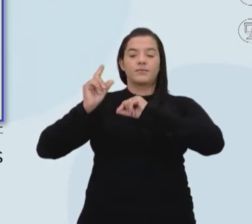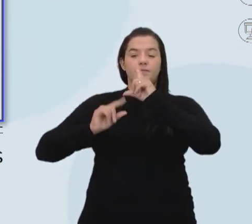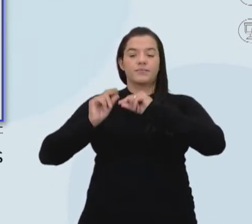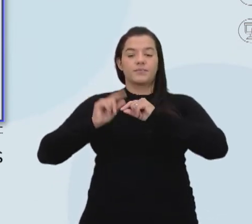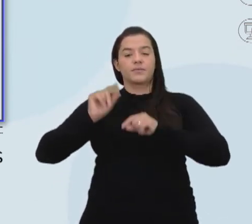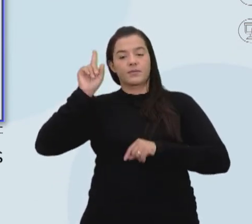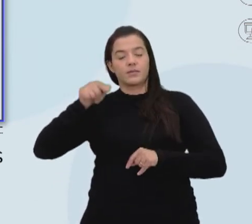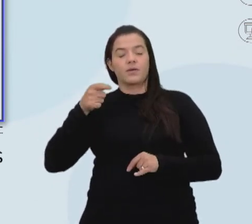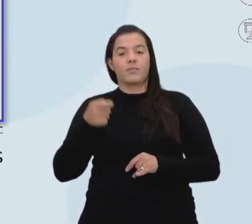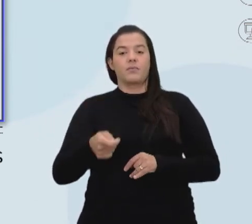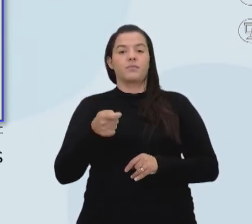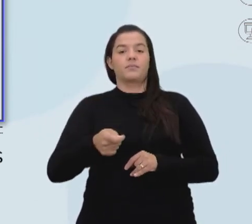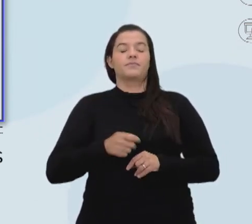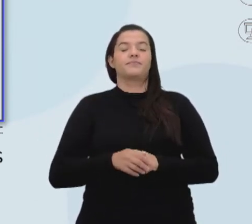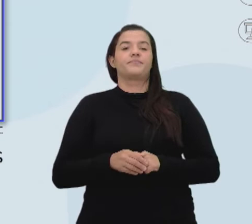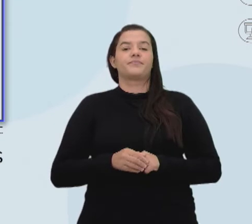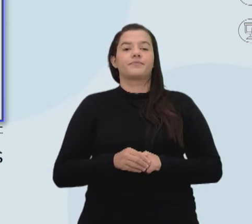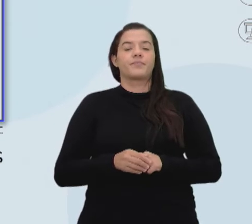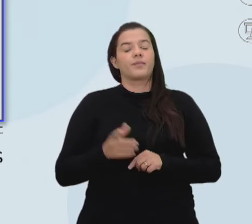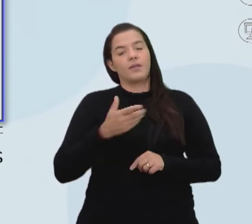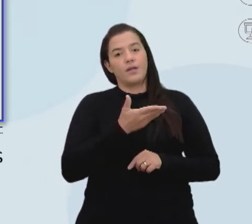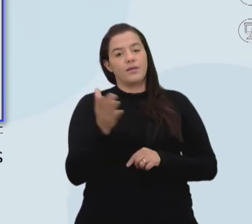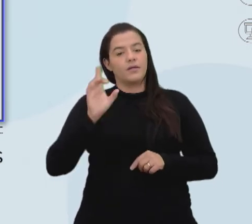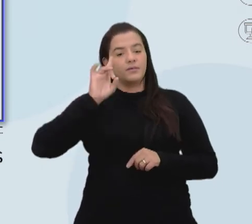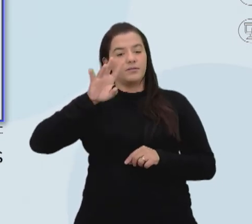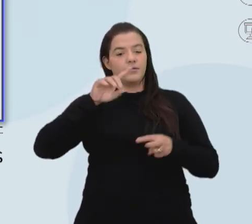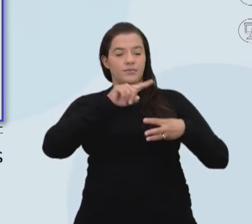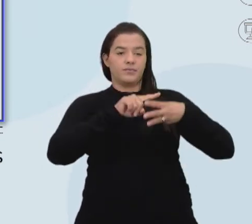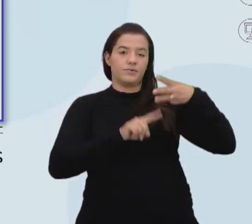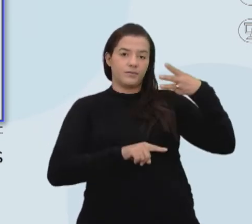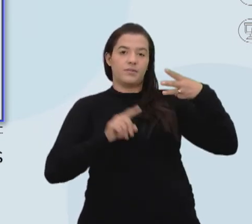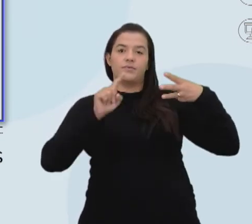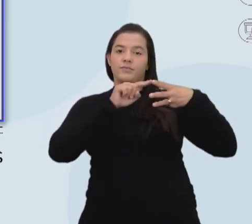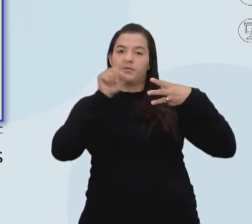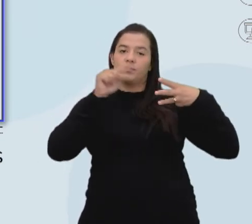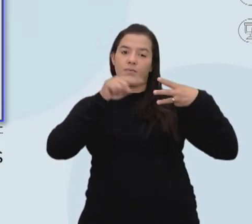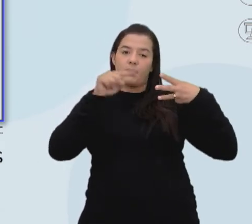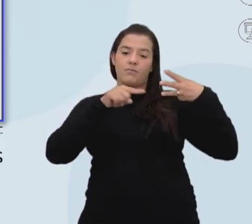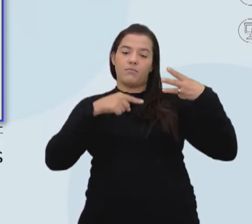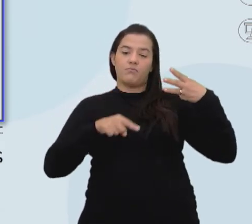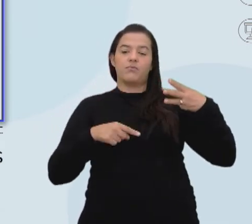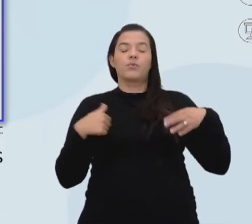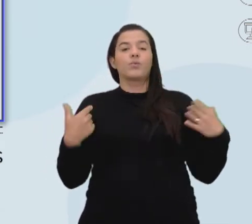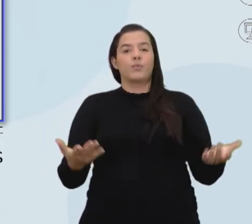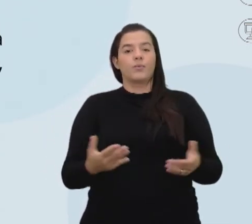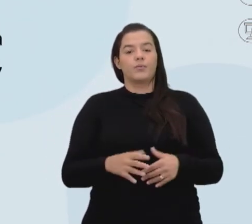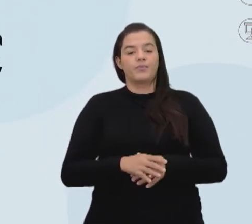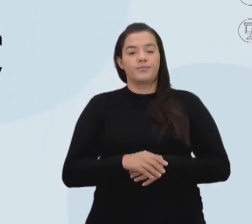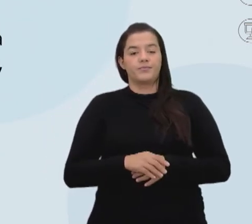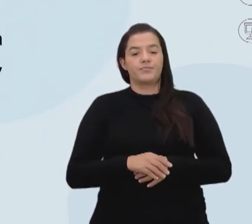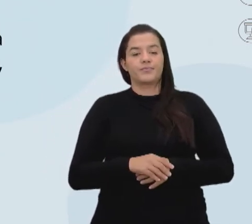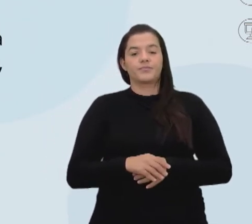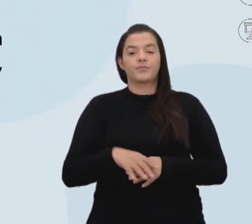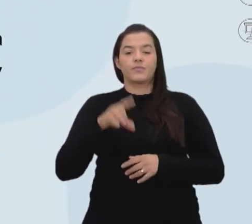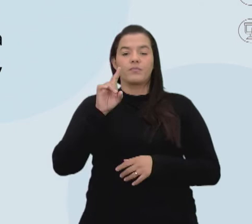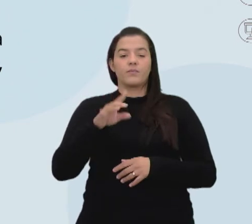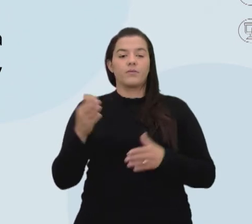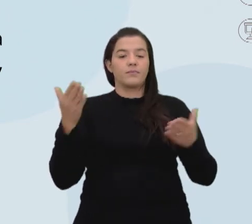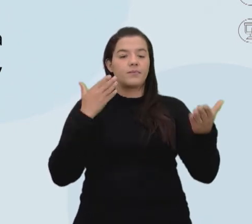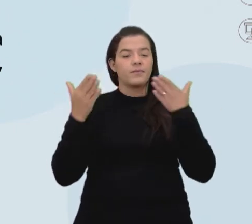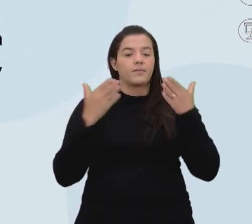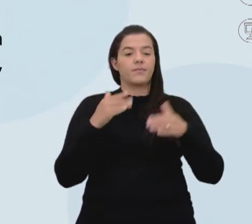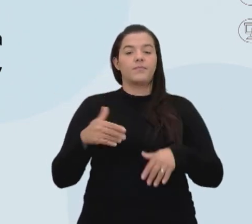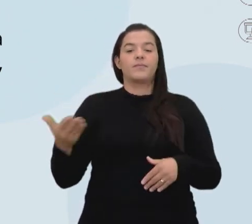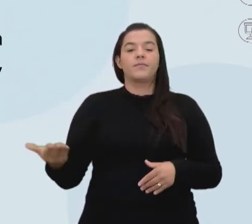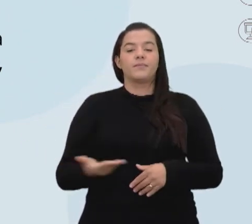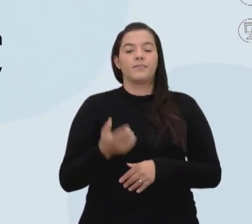que é obrigatória. Exatamente. O E aí só aparecendo os 3 itens que você colocou lá. É isso aí. Interessante. Tranquilo? Só para a gente comparar, então, olha a forma